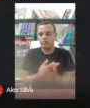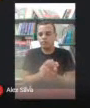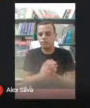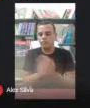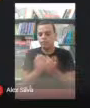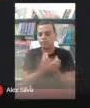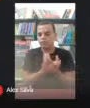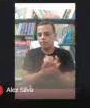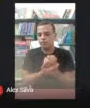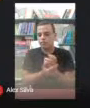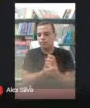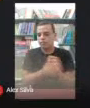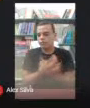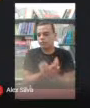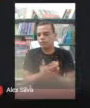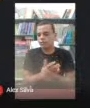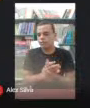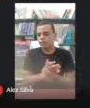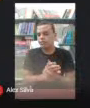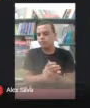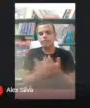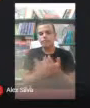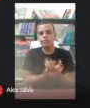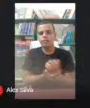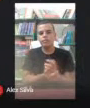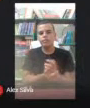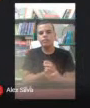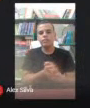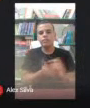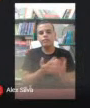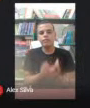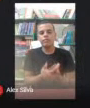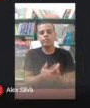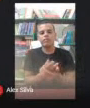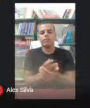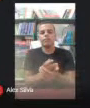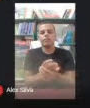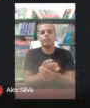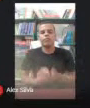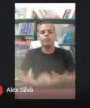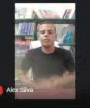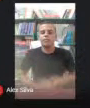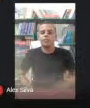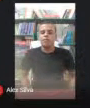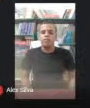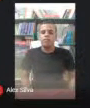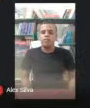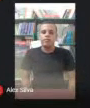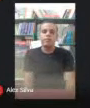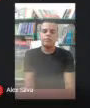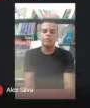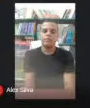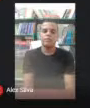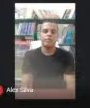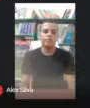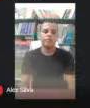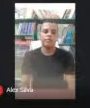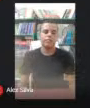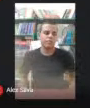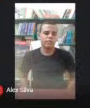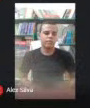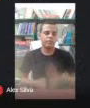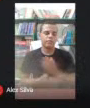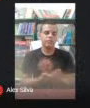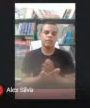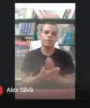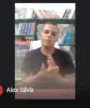a sua responsabilidade diante de um acometimento grave e crônico, que é uma criança com